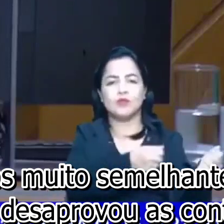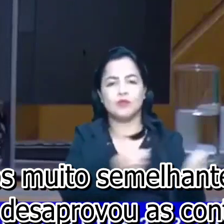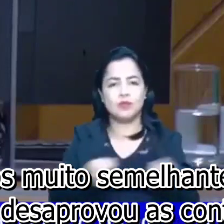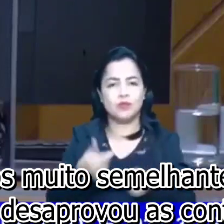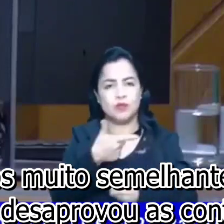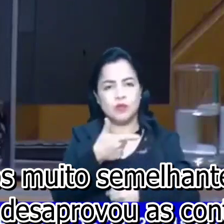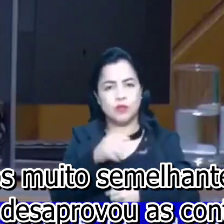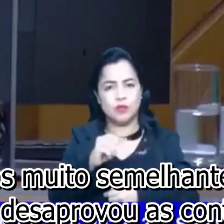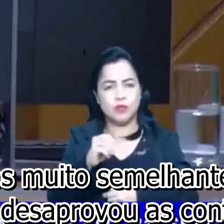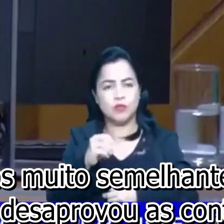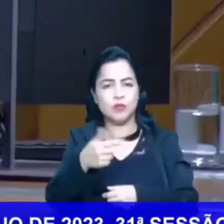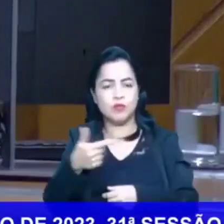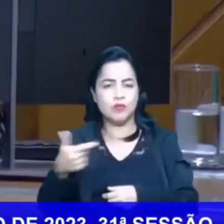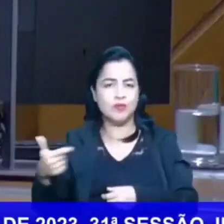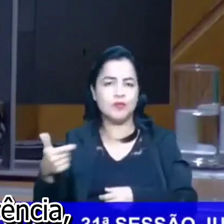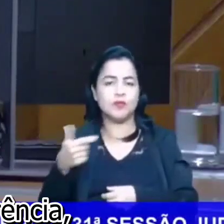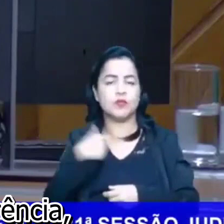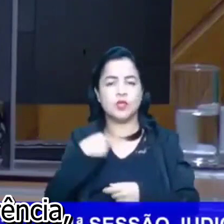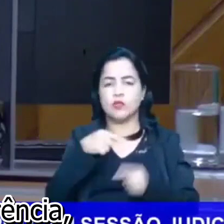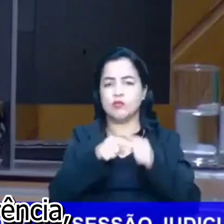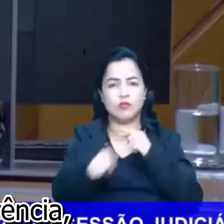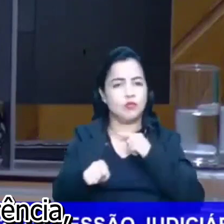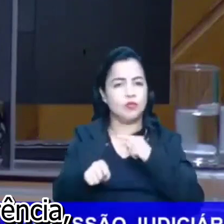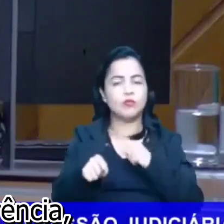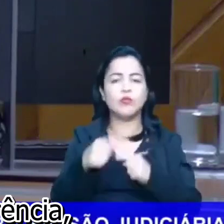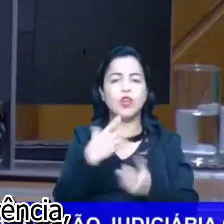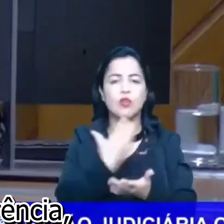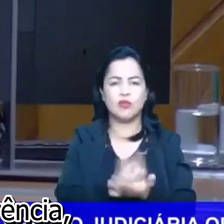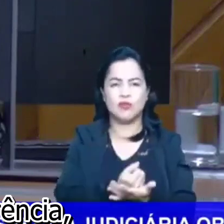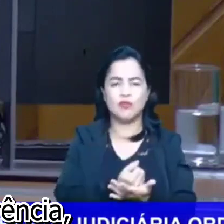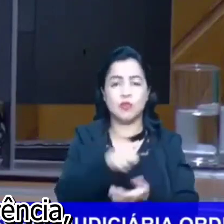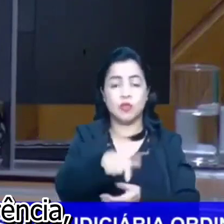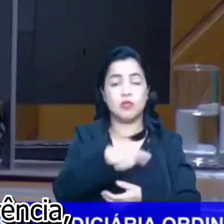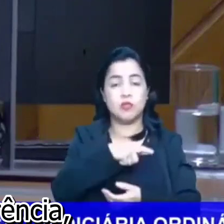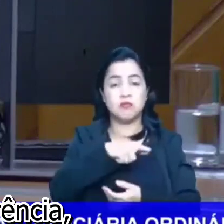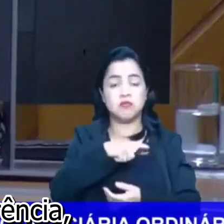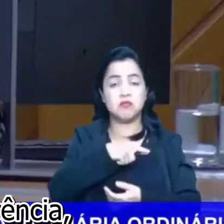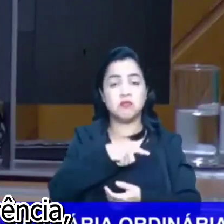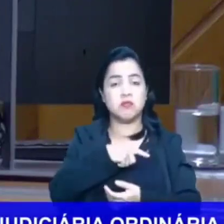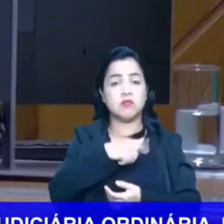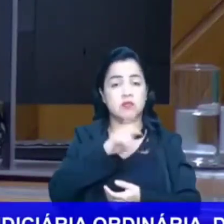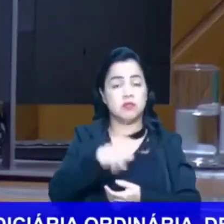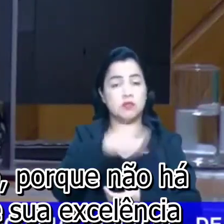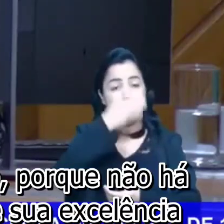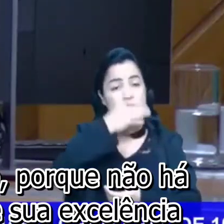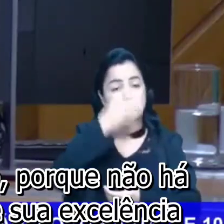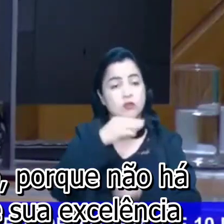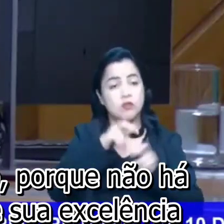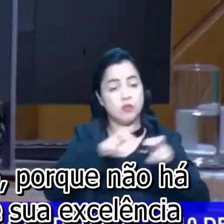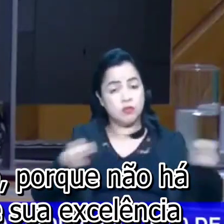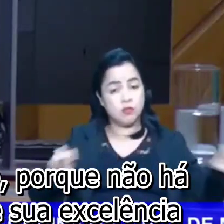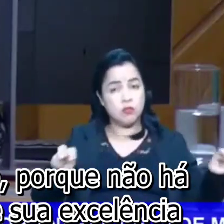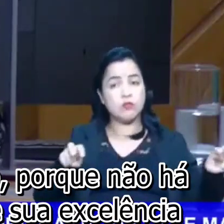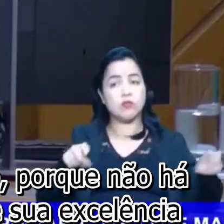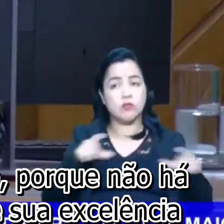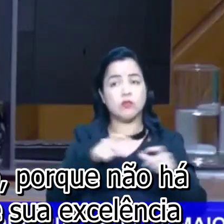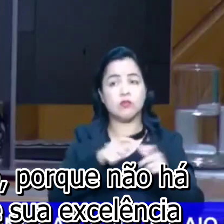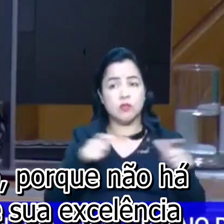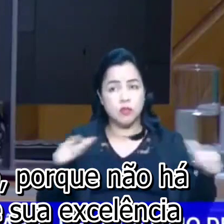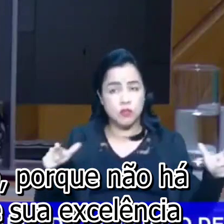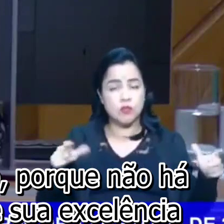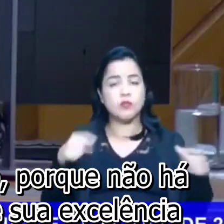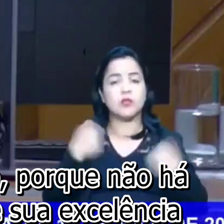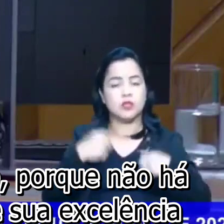2022 e desaprovou as contas. Então, há precedente dessa casa e, por coerência, há que se manter a estabilidade